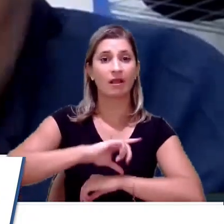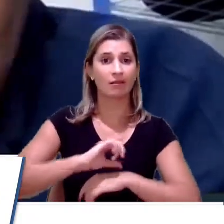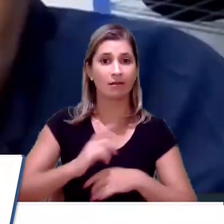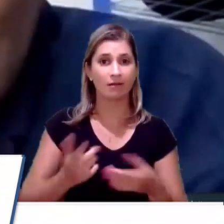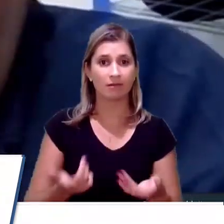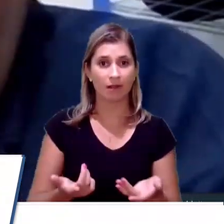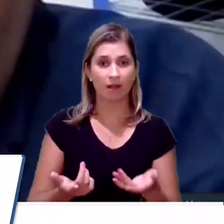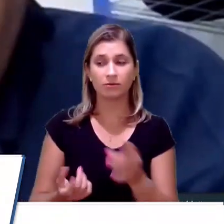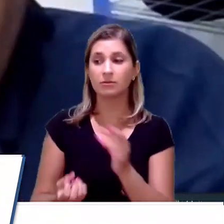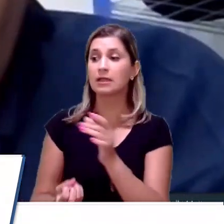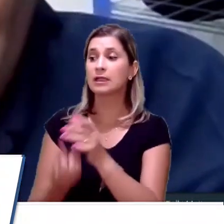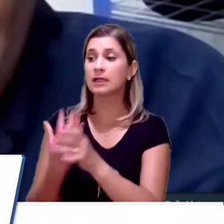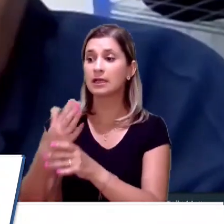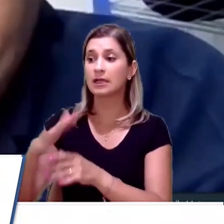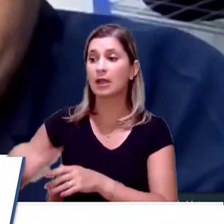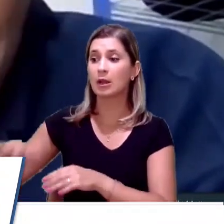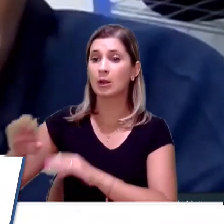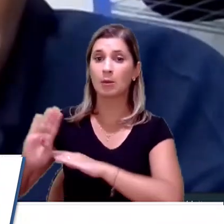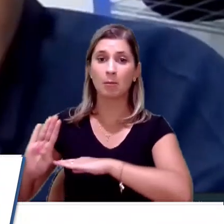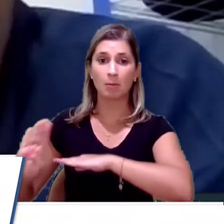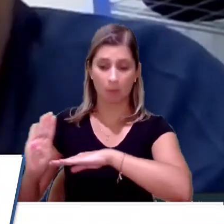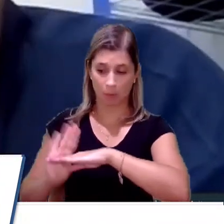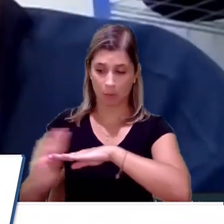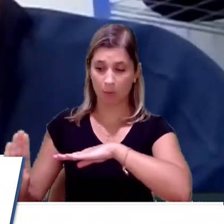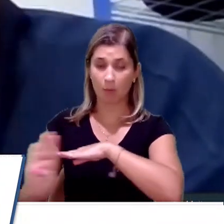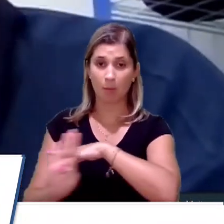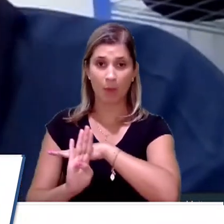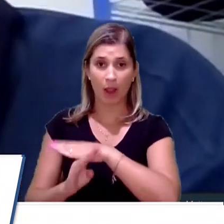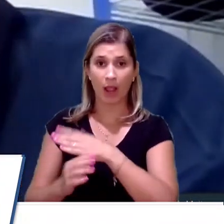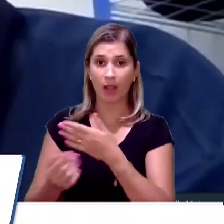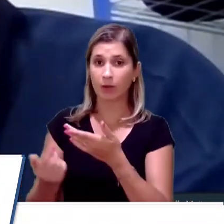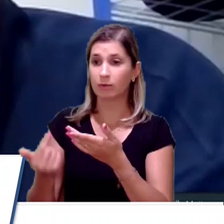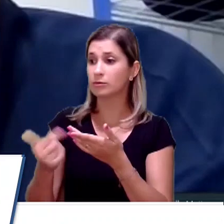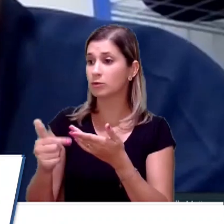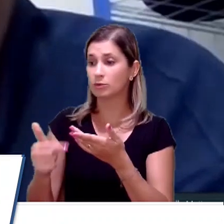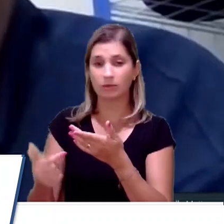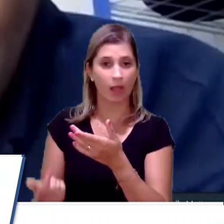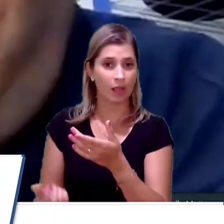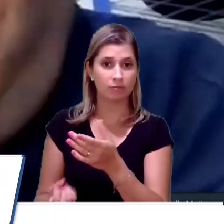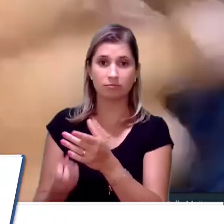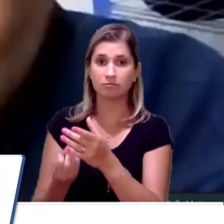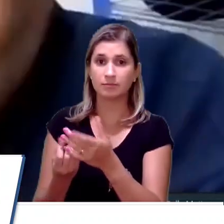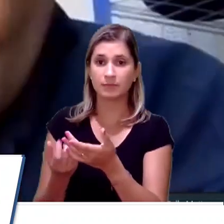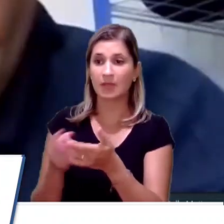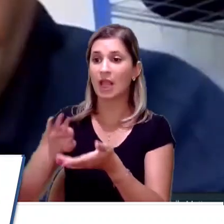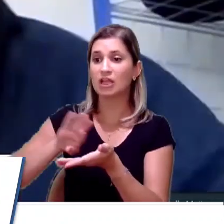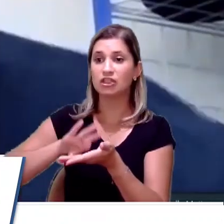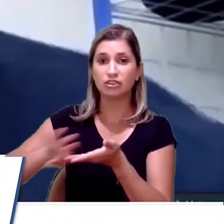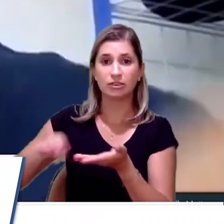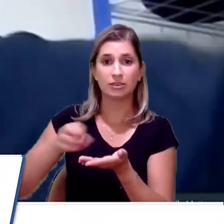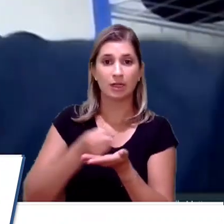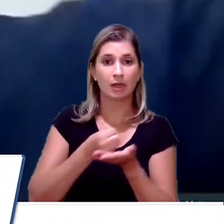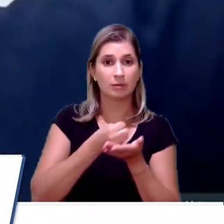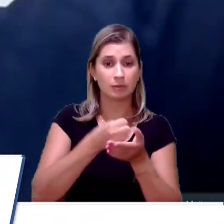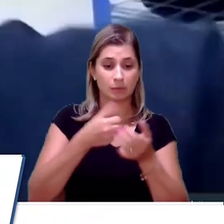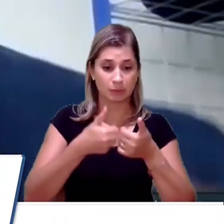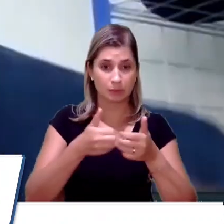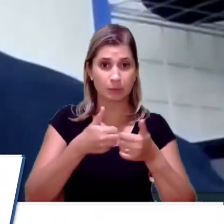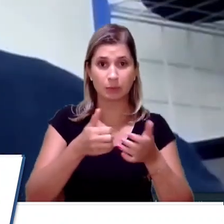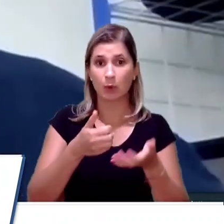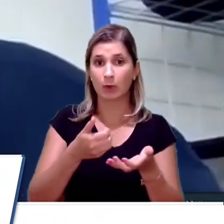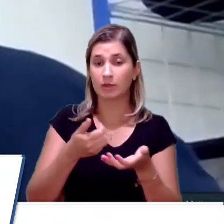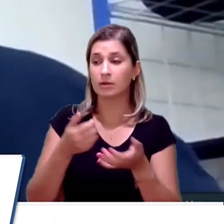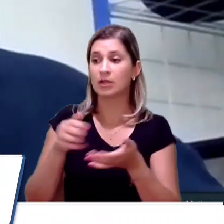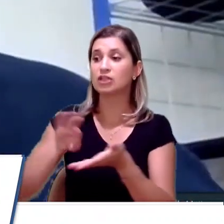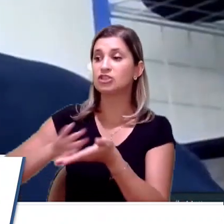não há um estudo para implantar. Retira o transporte público de um bairro e coloca no outro bairro, como aconteceu Nossa